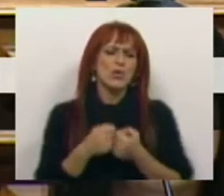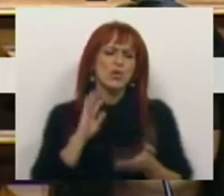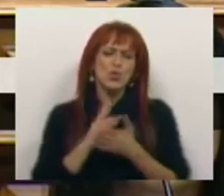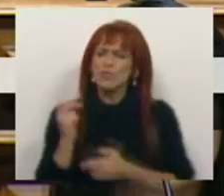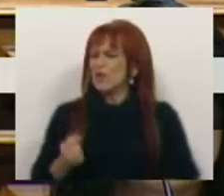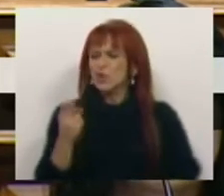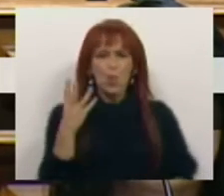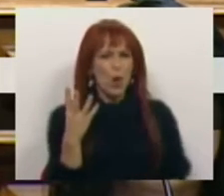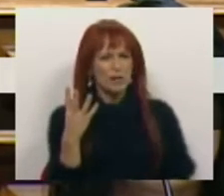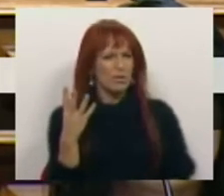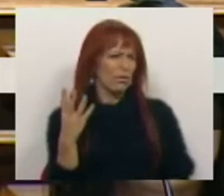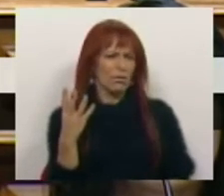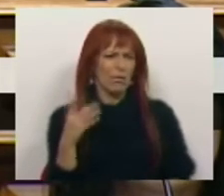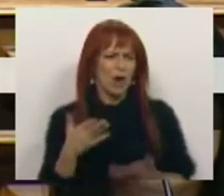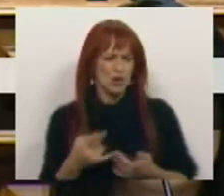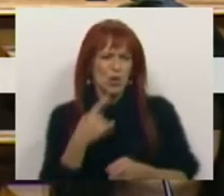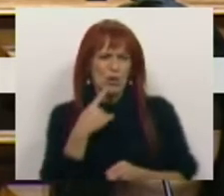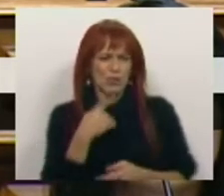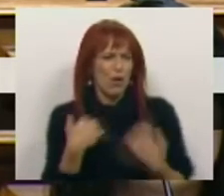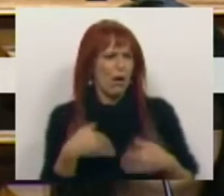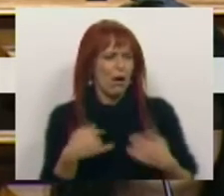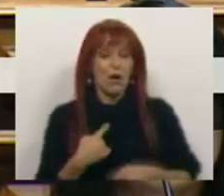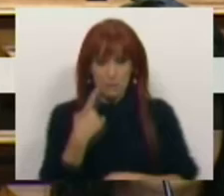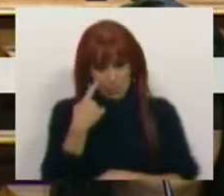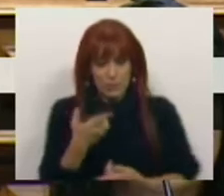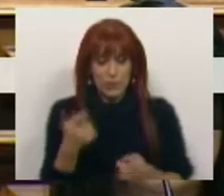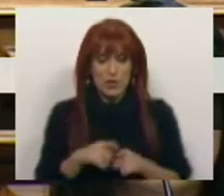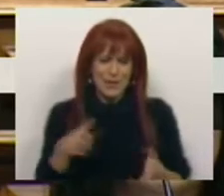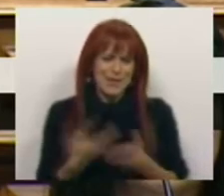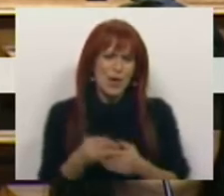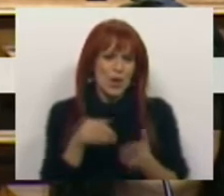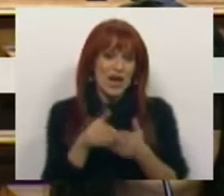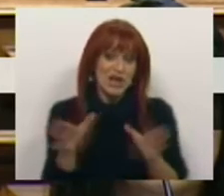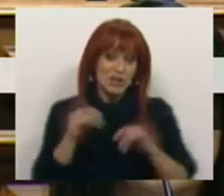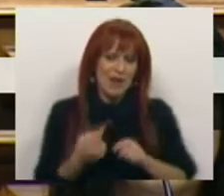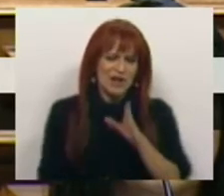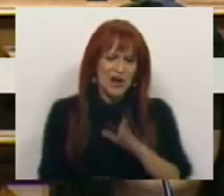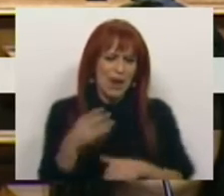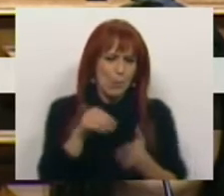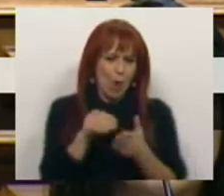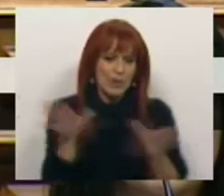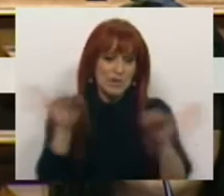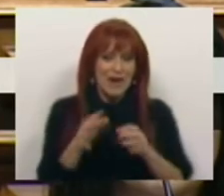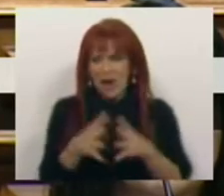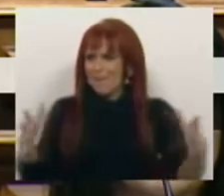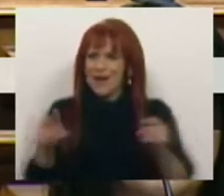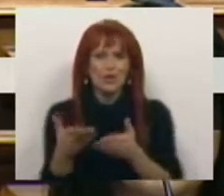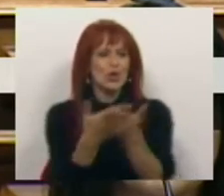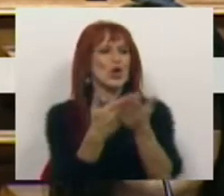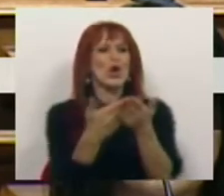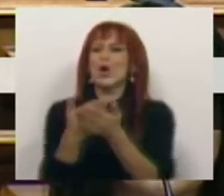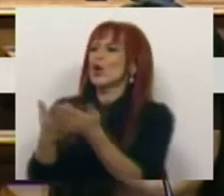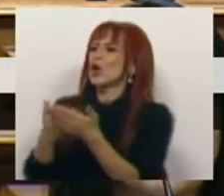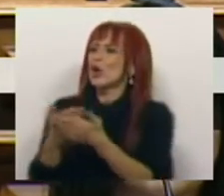últimos 4 anos, ajudou de uma forma extraordinária, há que reconhecê-lo, deu-lhes mais clientes, criou mais pobres para alimentar os